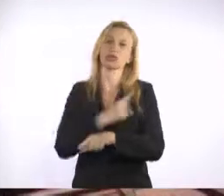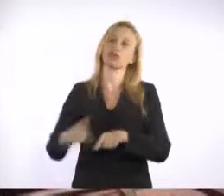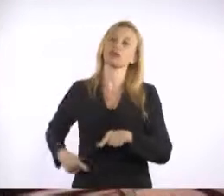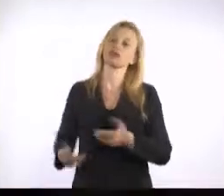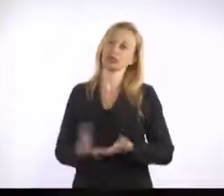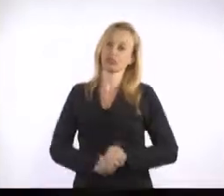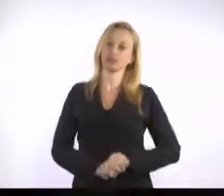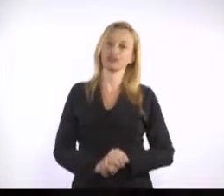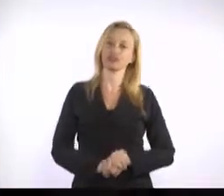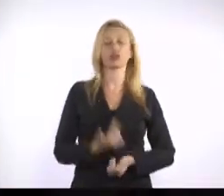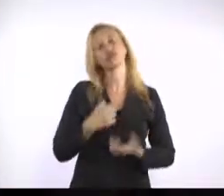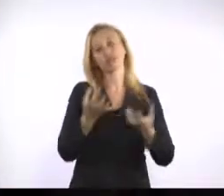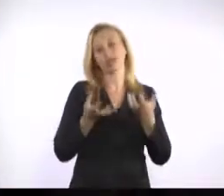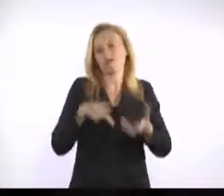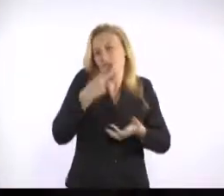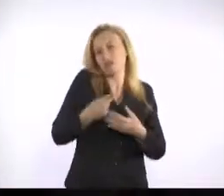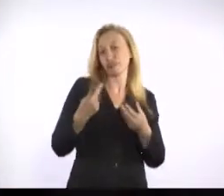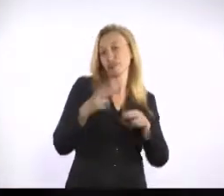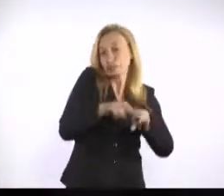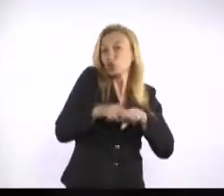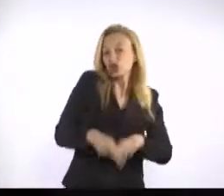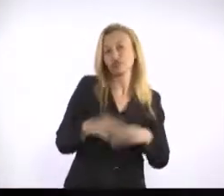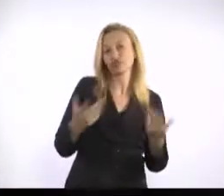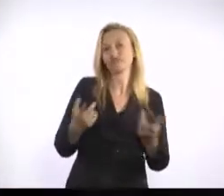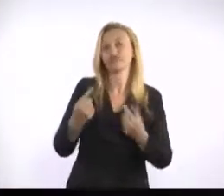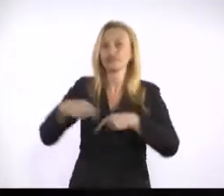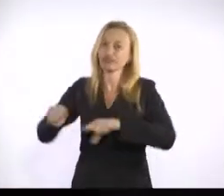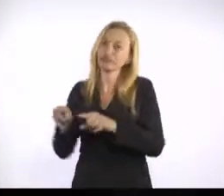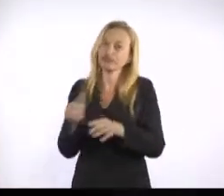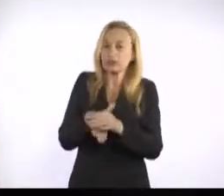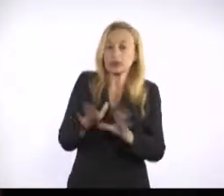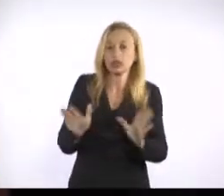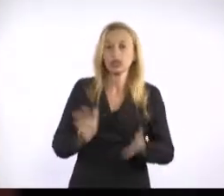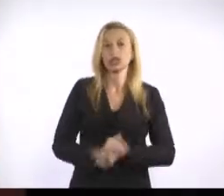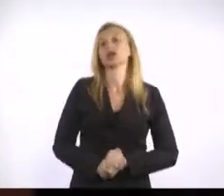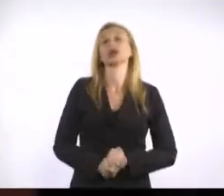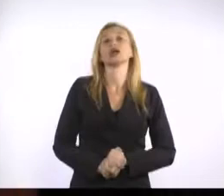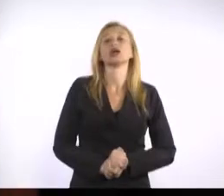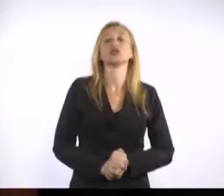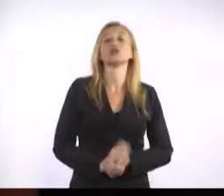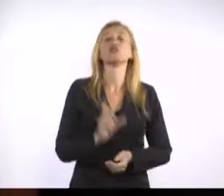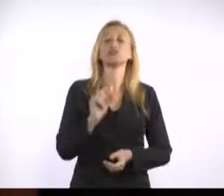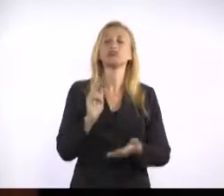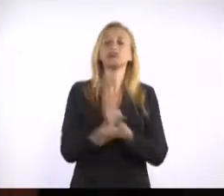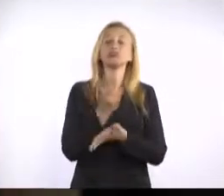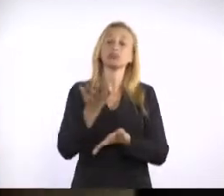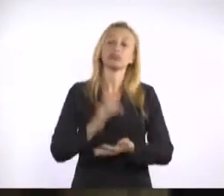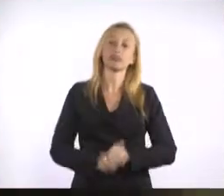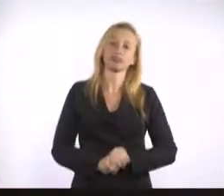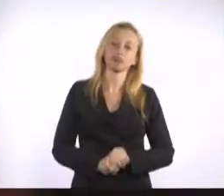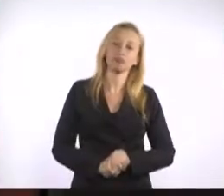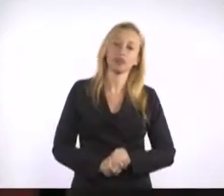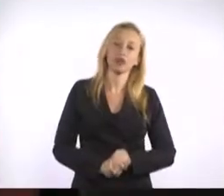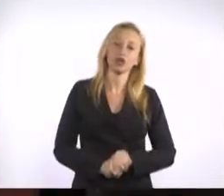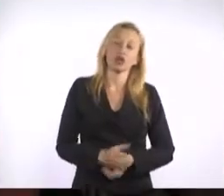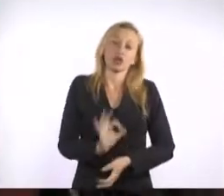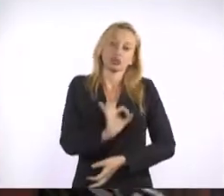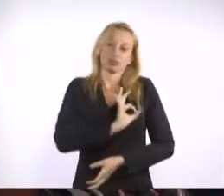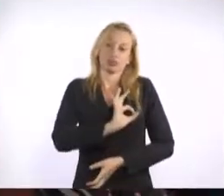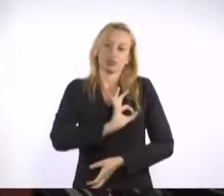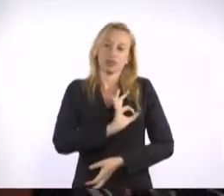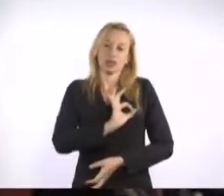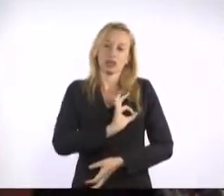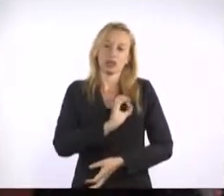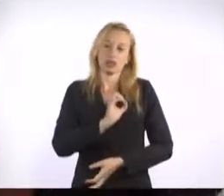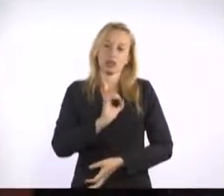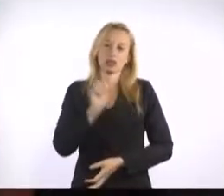esclareceu o motivo do do voto divergente do que se trata os policiais civis eles